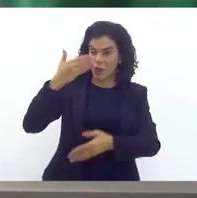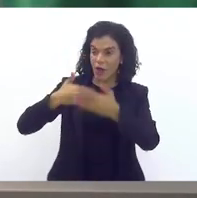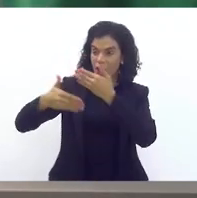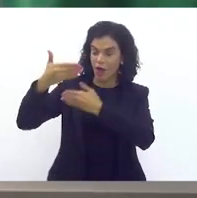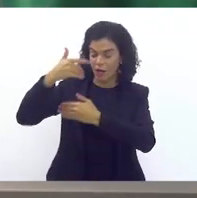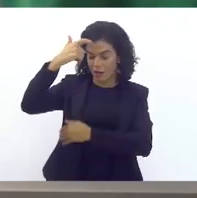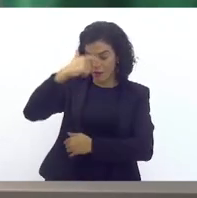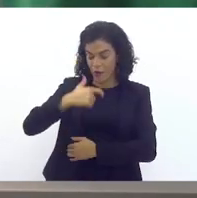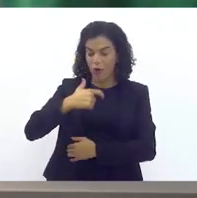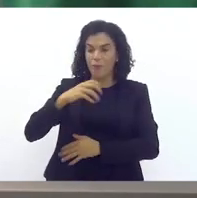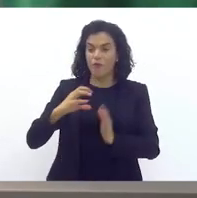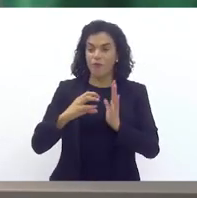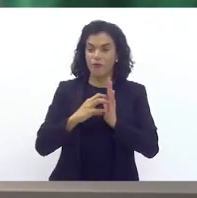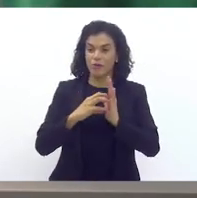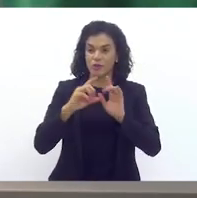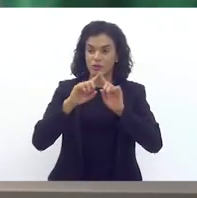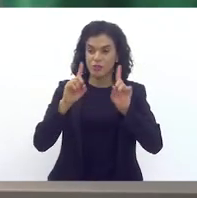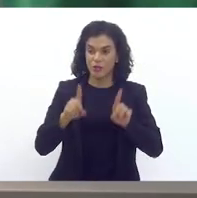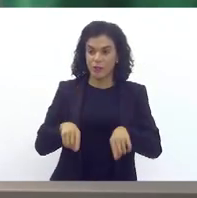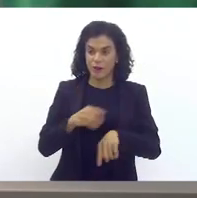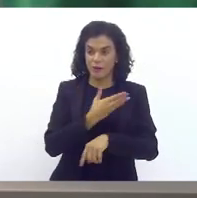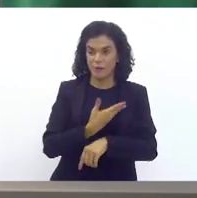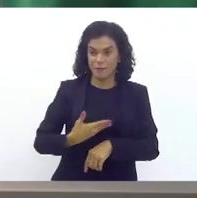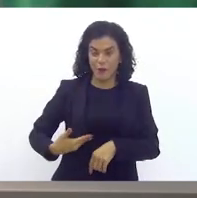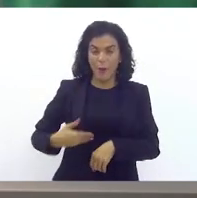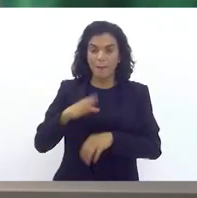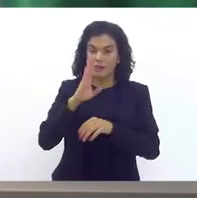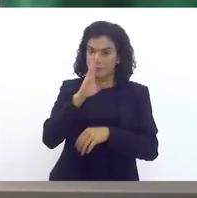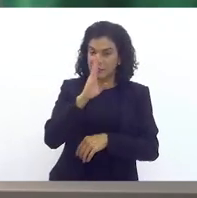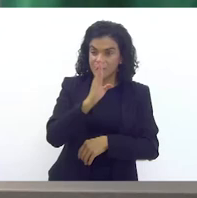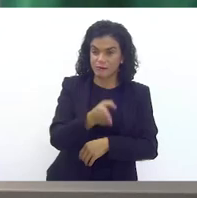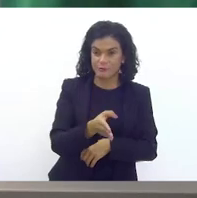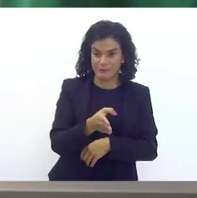público, eu preciso aqui ser o mais objetivo.